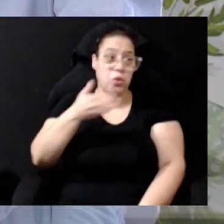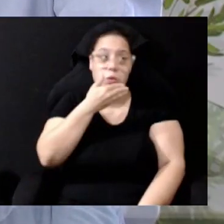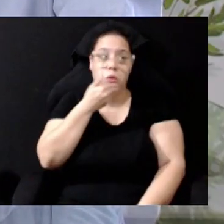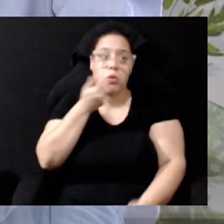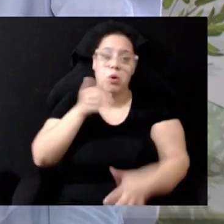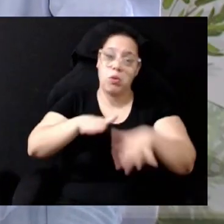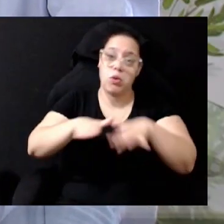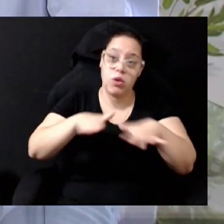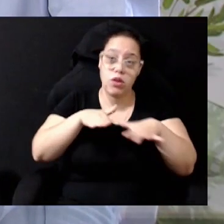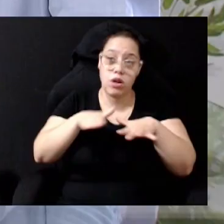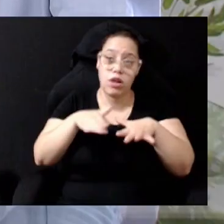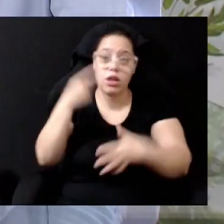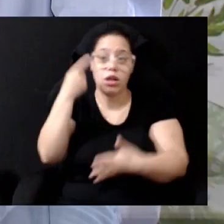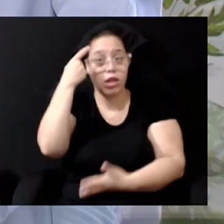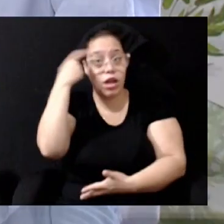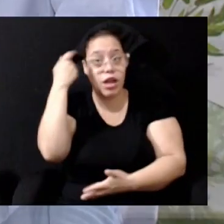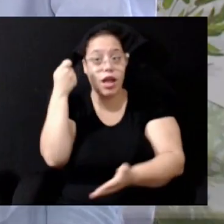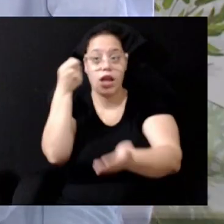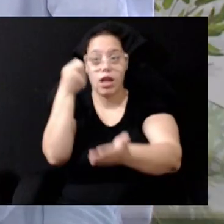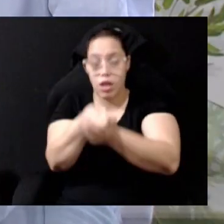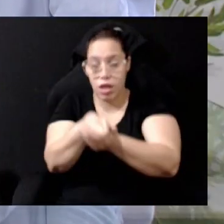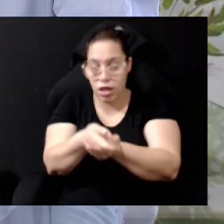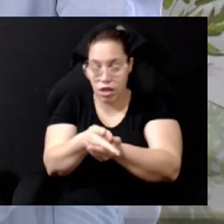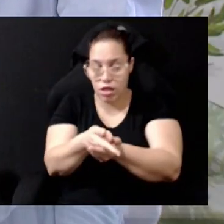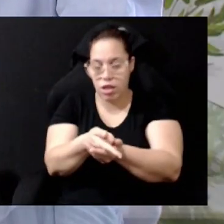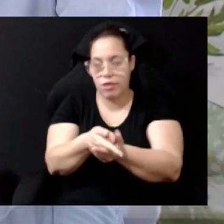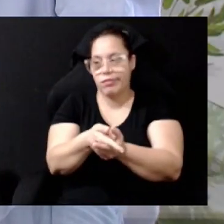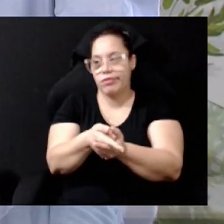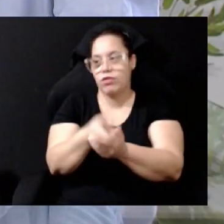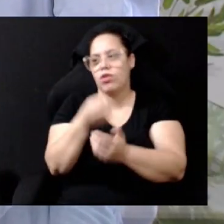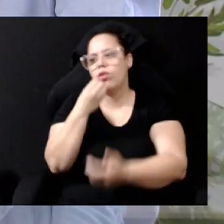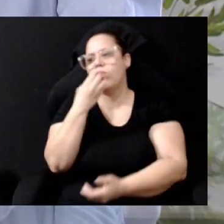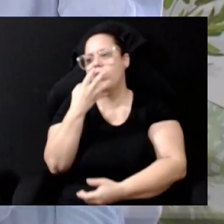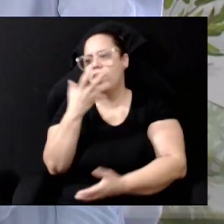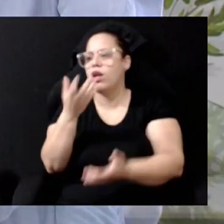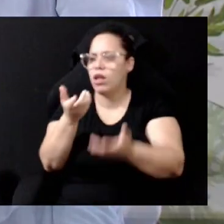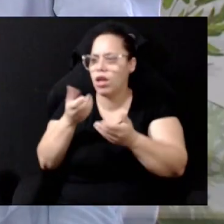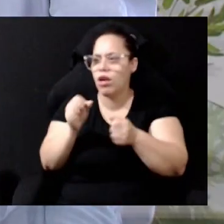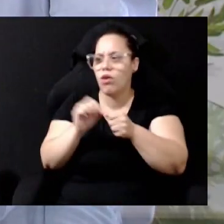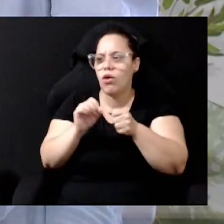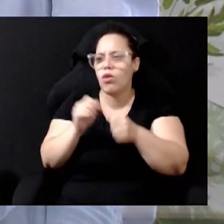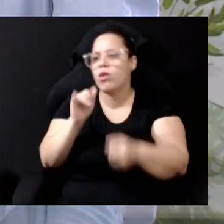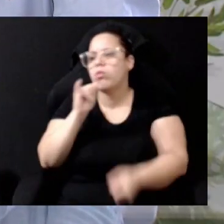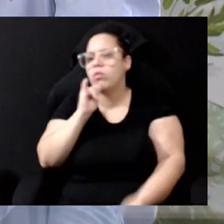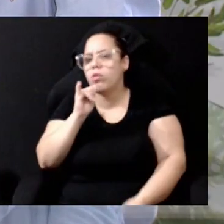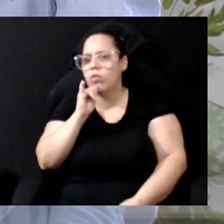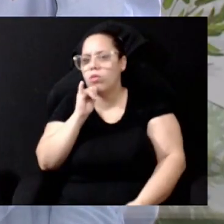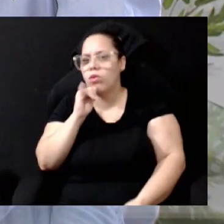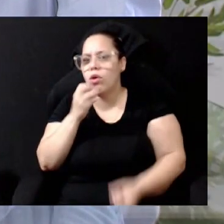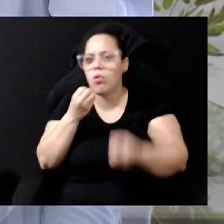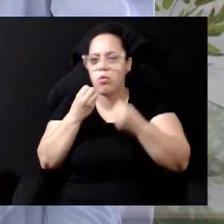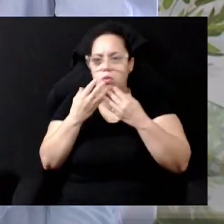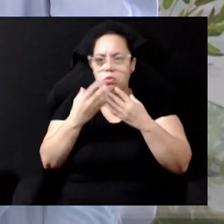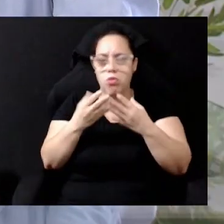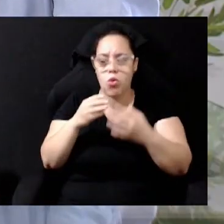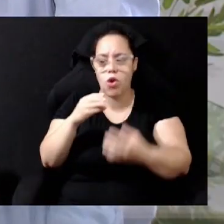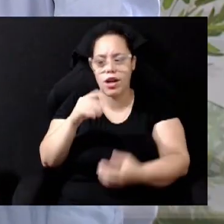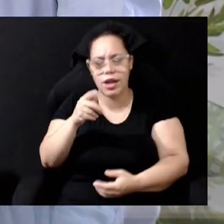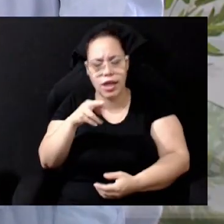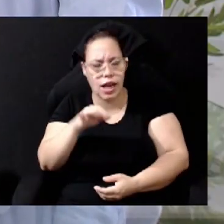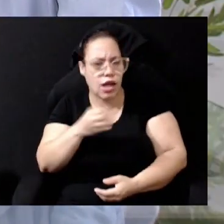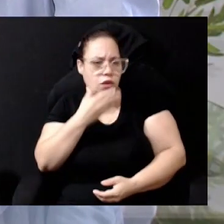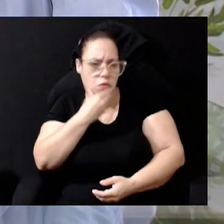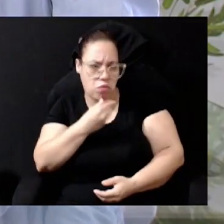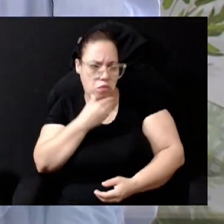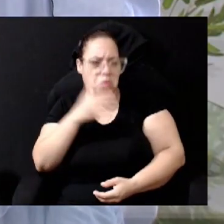pessoas pensarem em gastar. Tudo bem, quer fazer, por exemplo, uma boa ceia de Natal? Eu acho